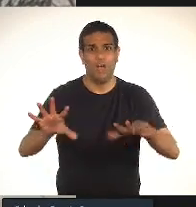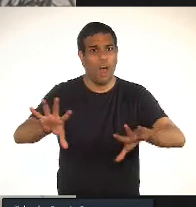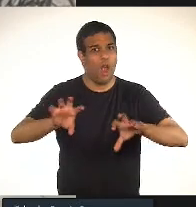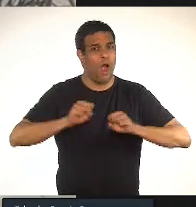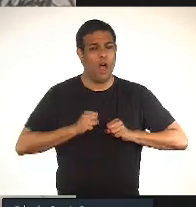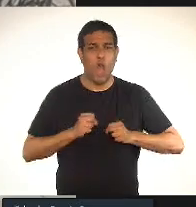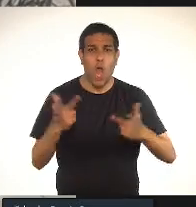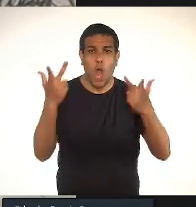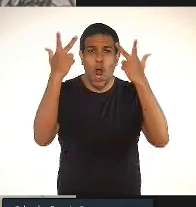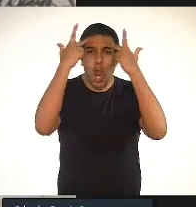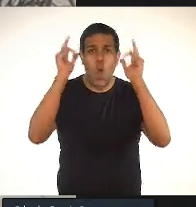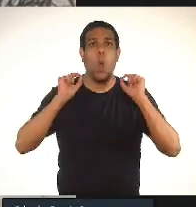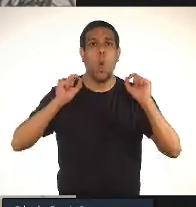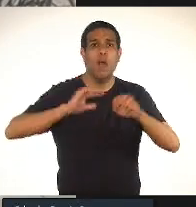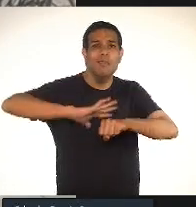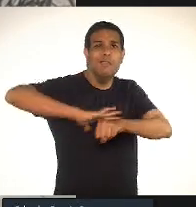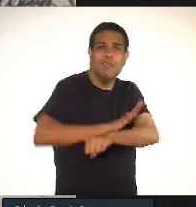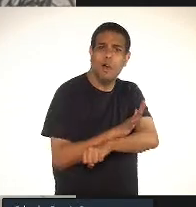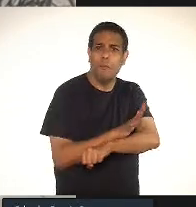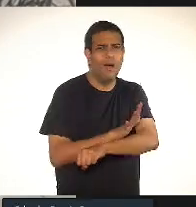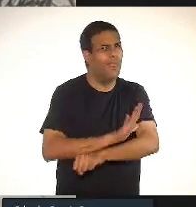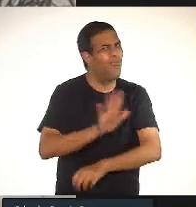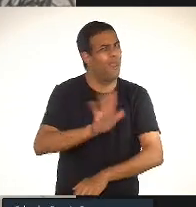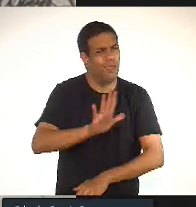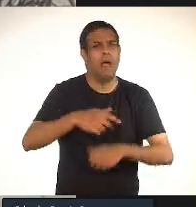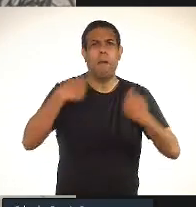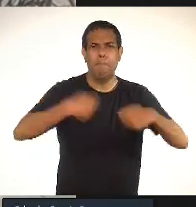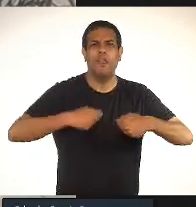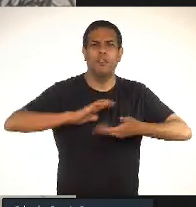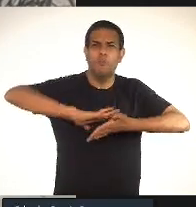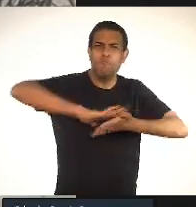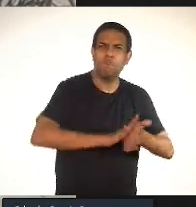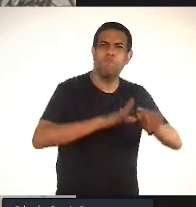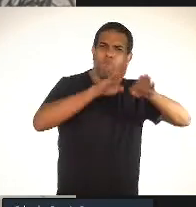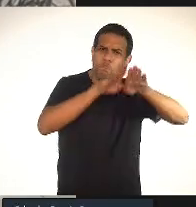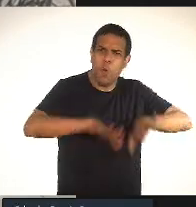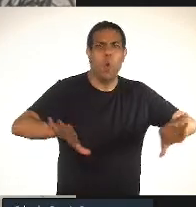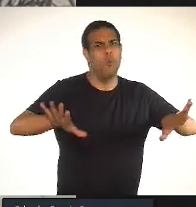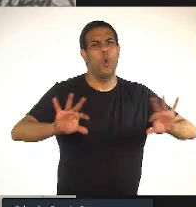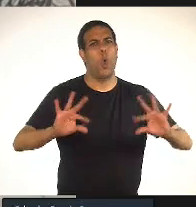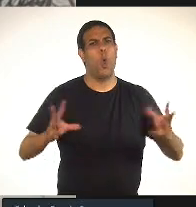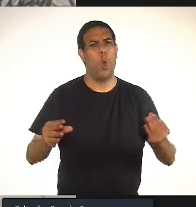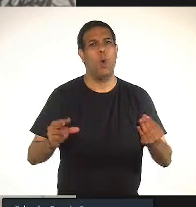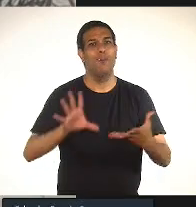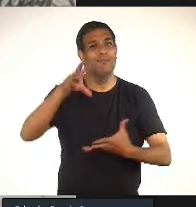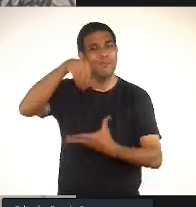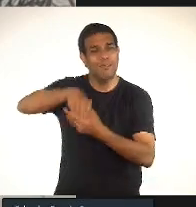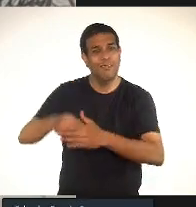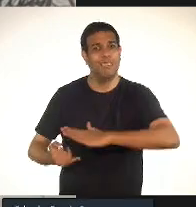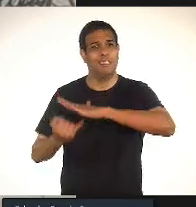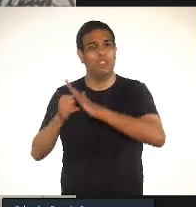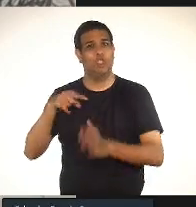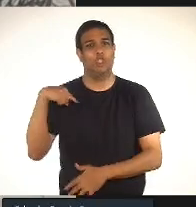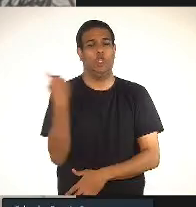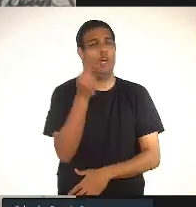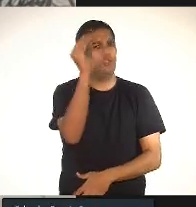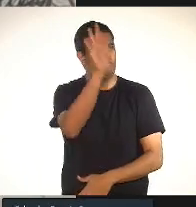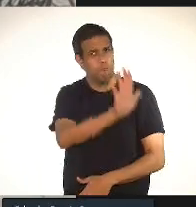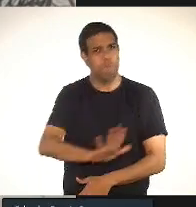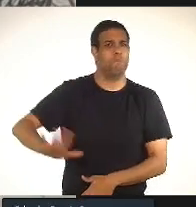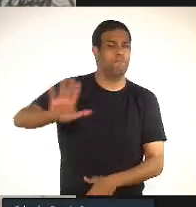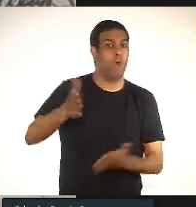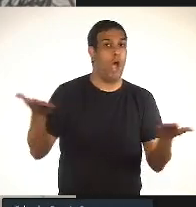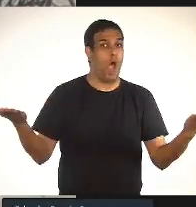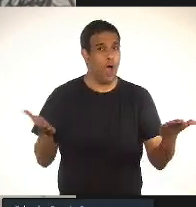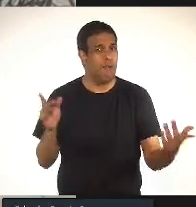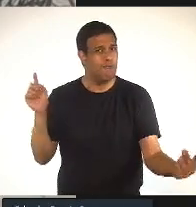naturalizar o racismo que impera hoje de maneira estrutural e institucional no nosso país. Então,